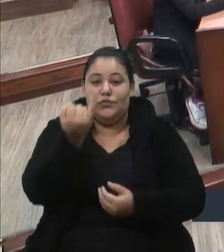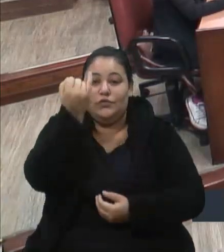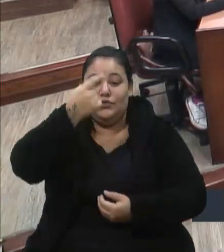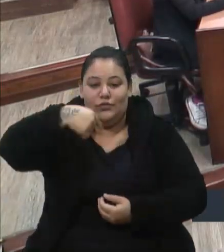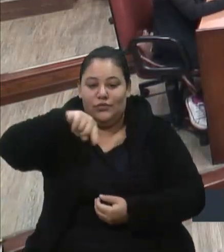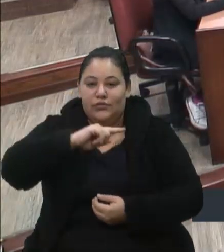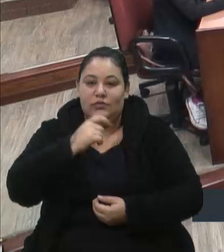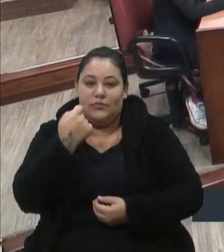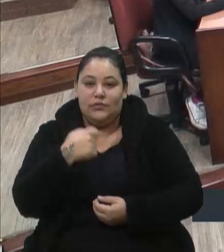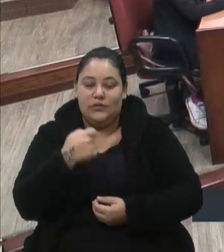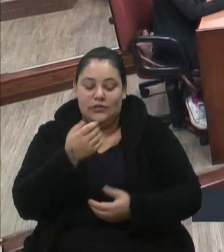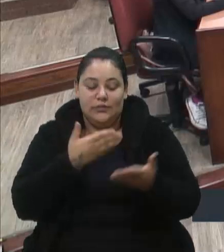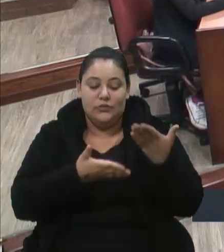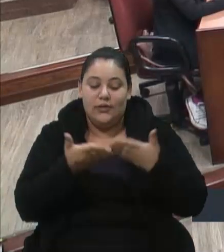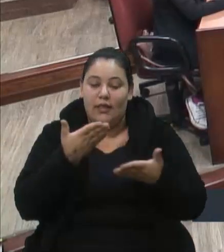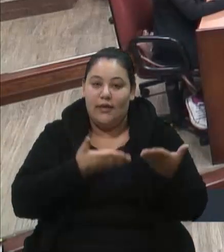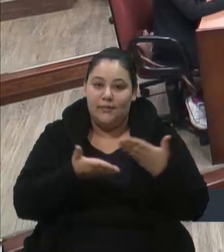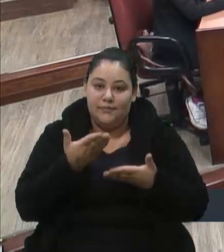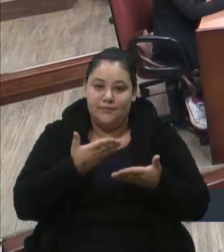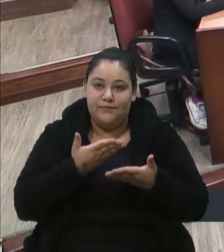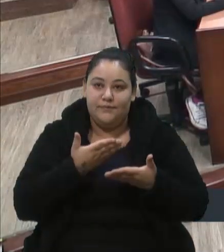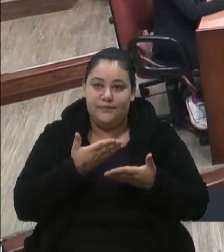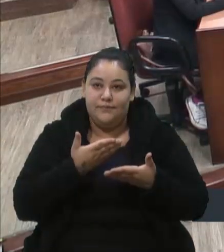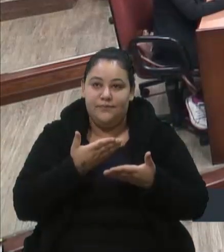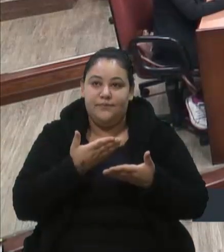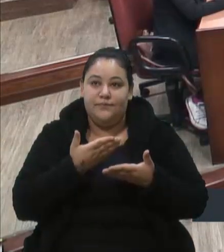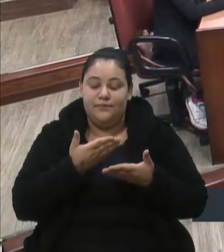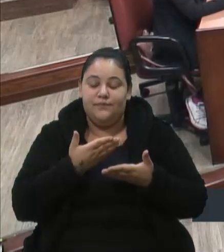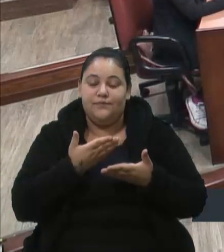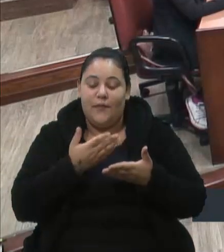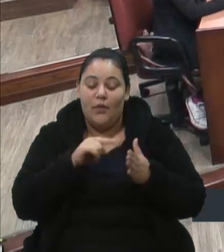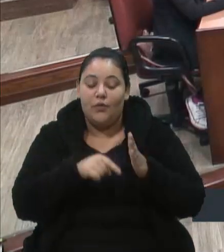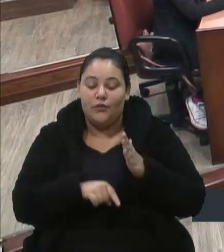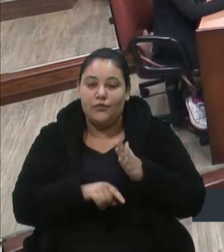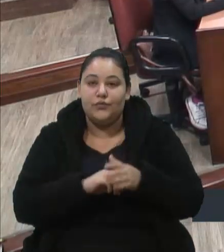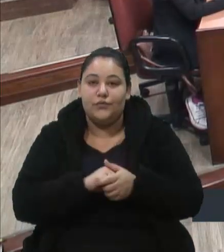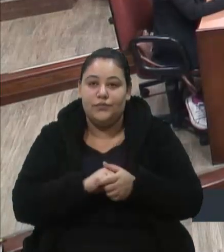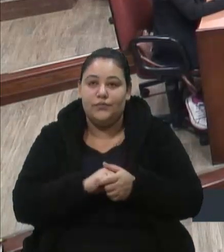precisa tratar com bastante afinco mesmo.